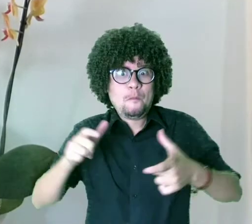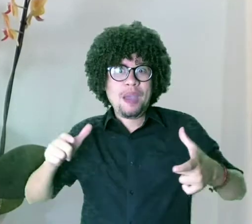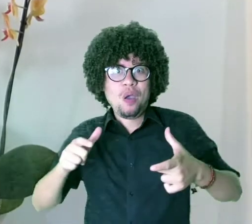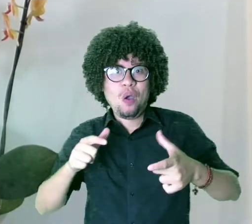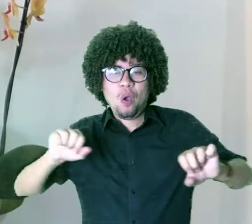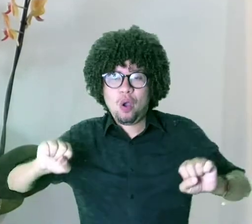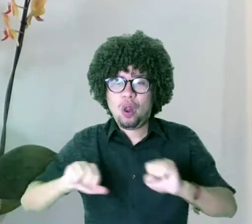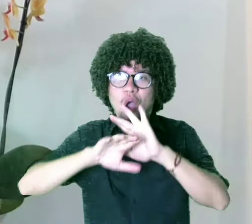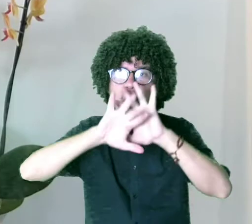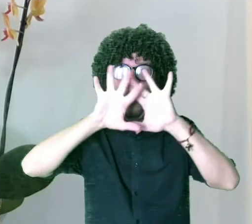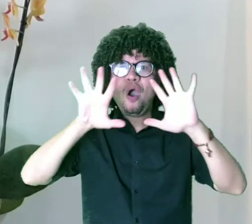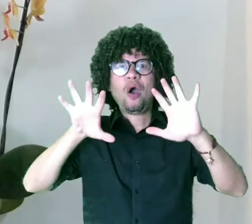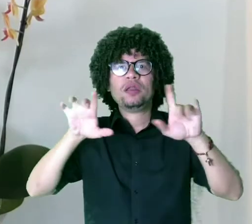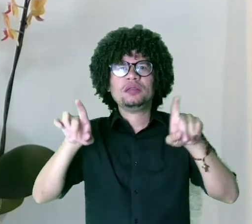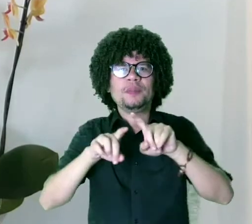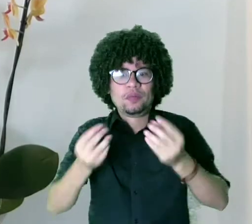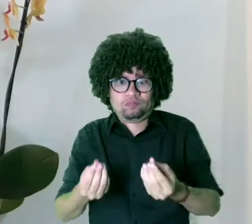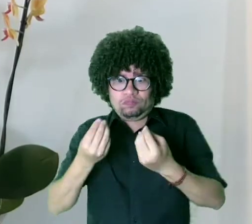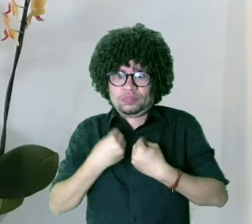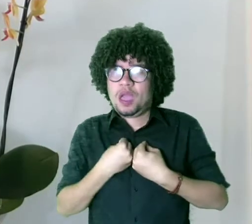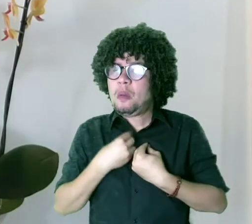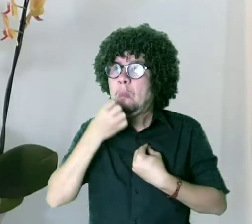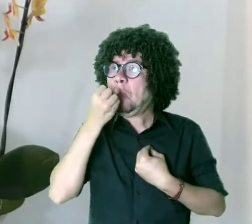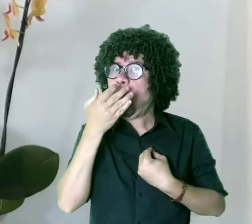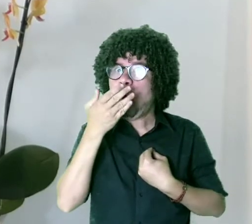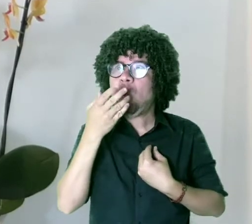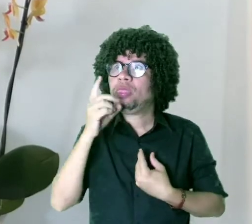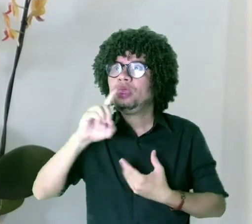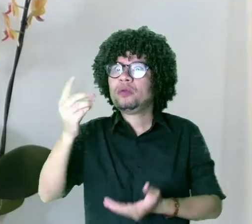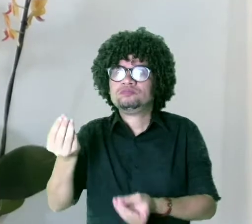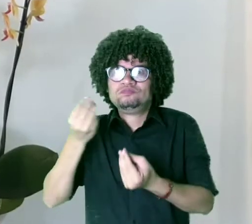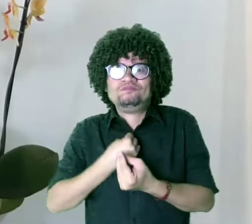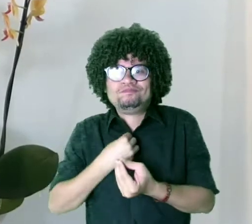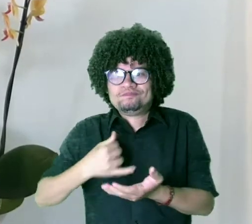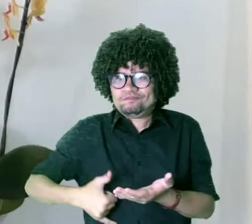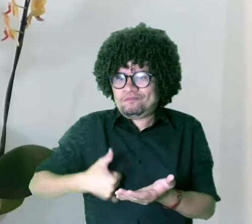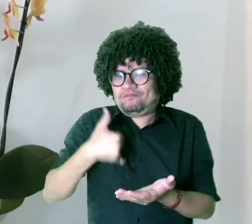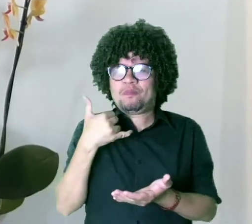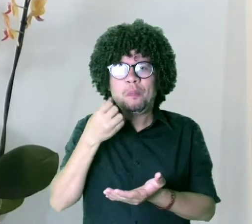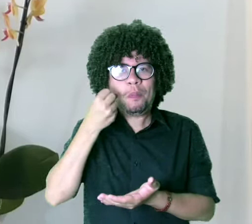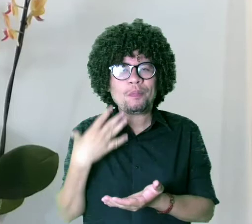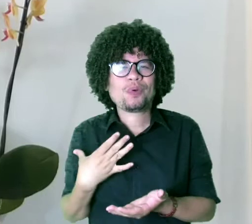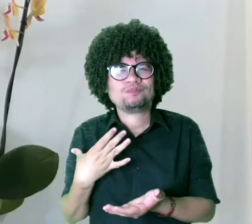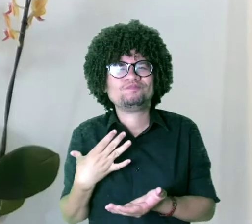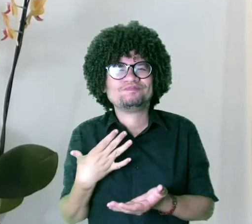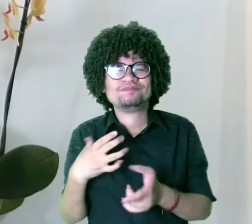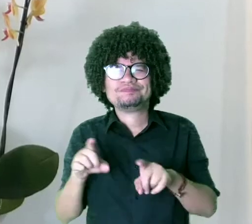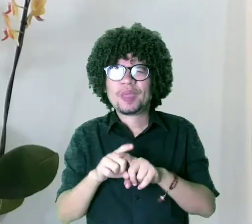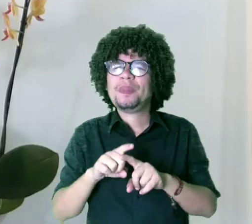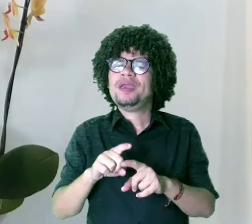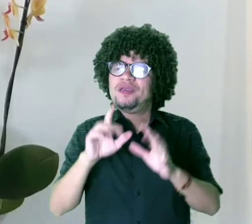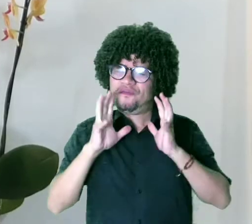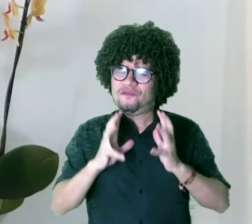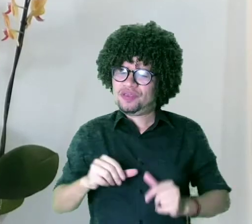honra do nosso Deus, a maior alegria da Virgem Maria é